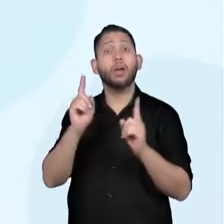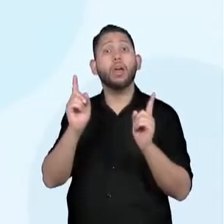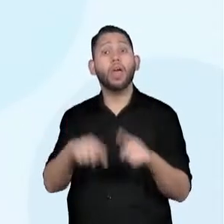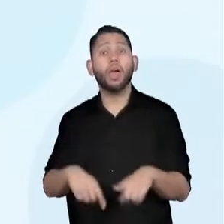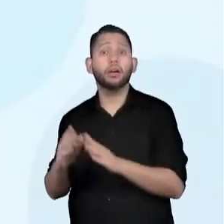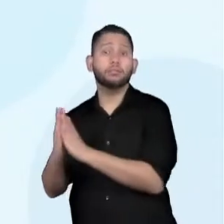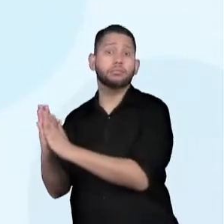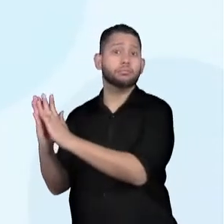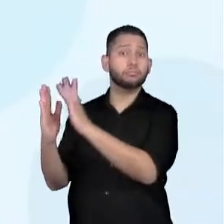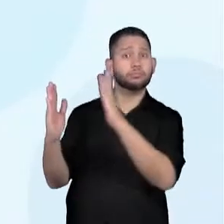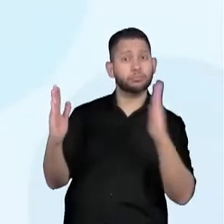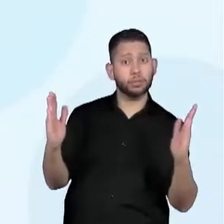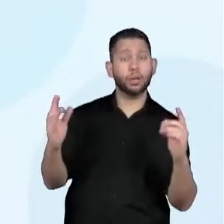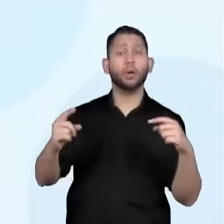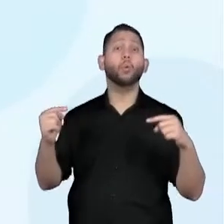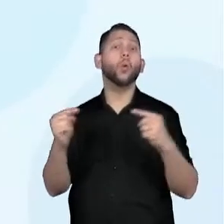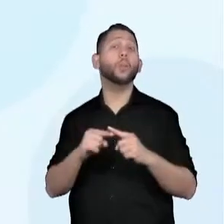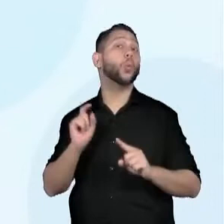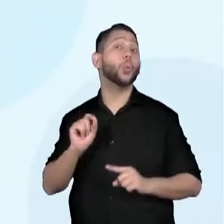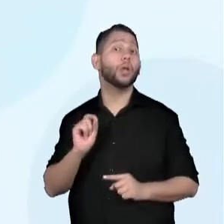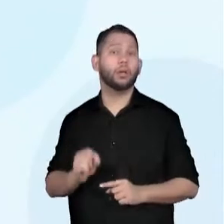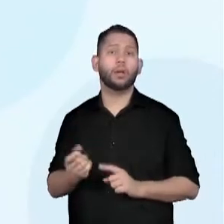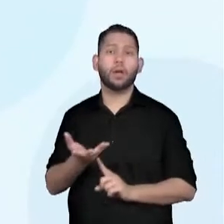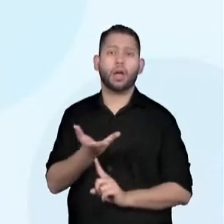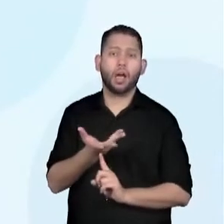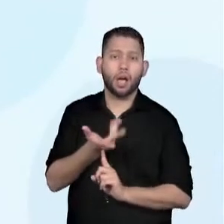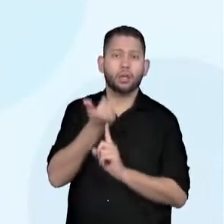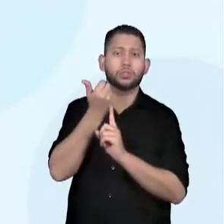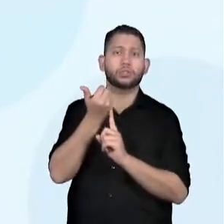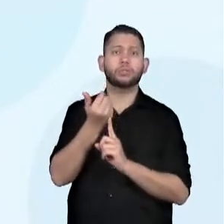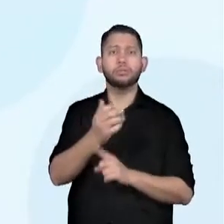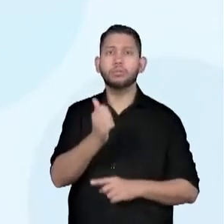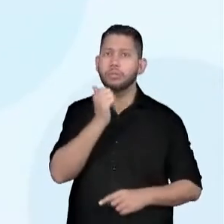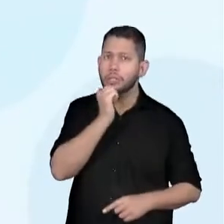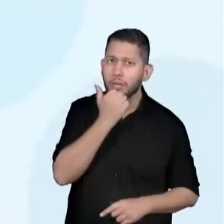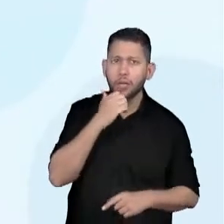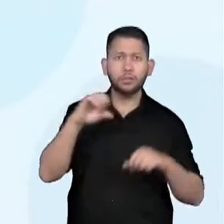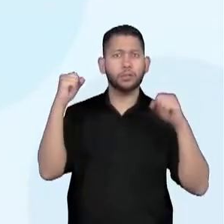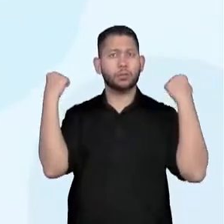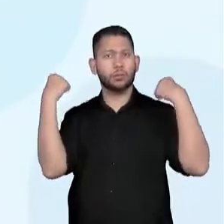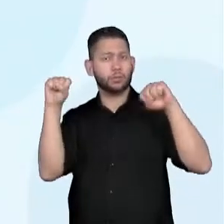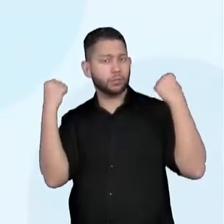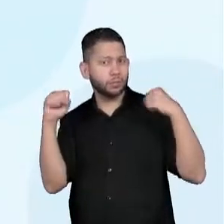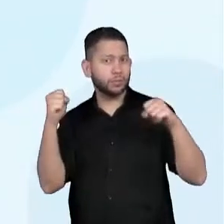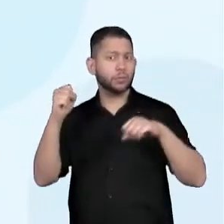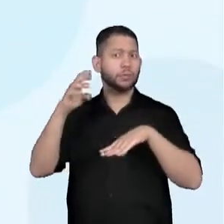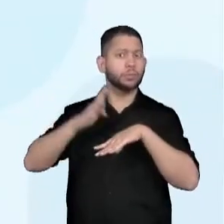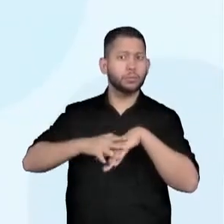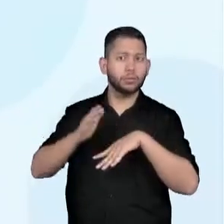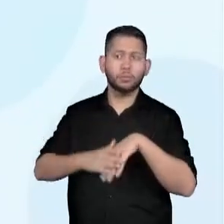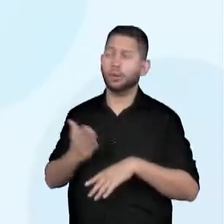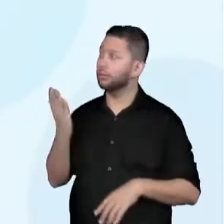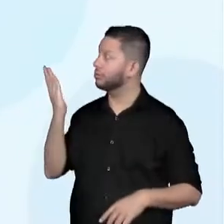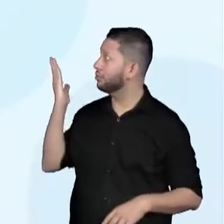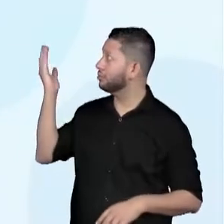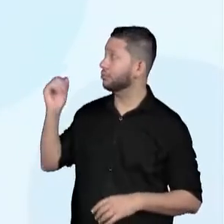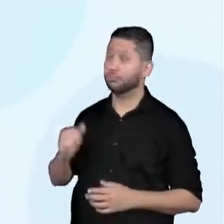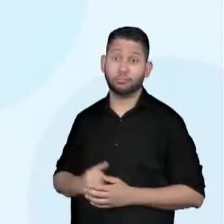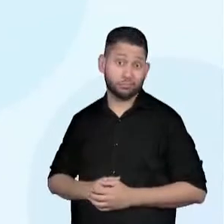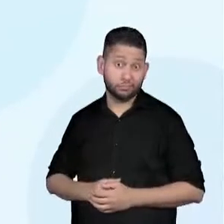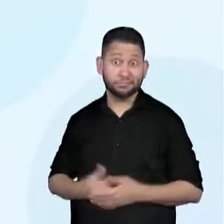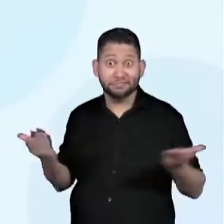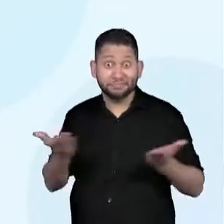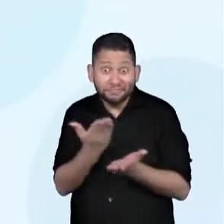ó. Habilidade de arte, habilidade de ciência, de educação física, de matemática, tudo num lugar